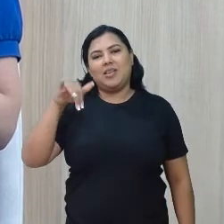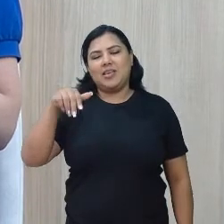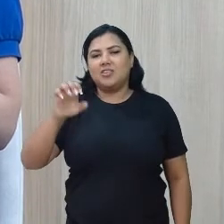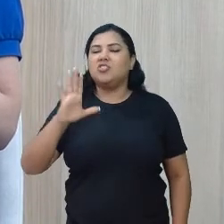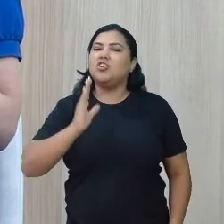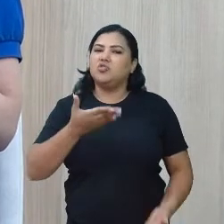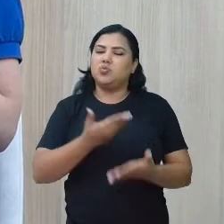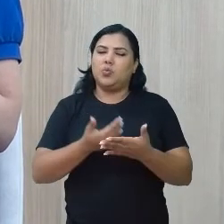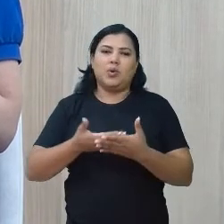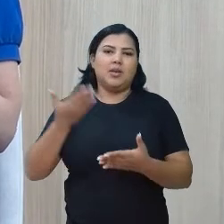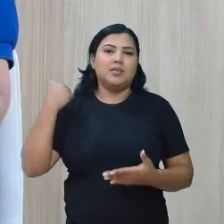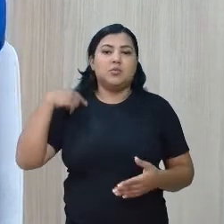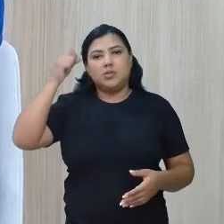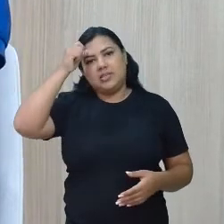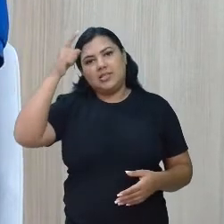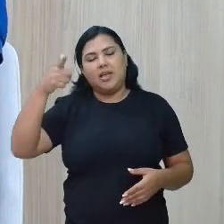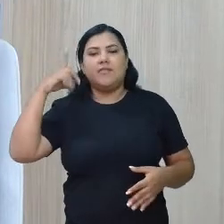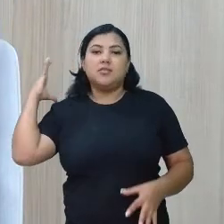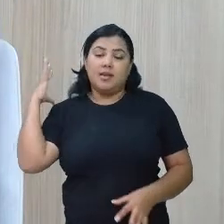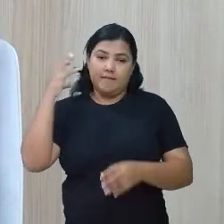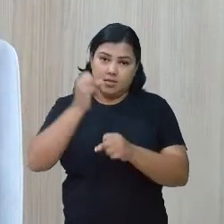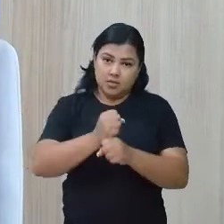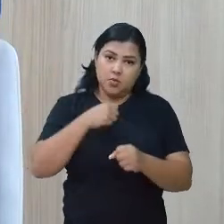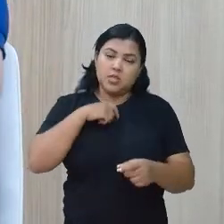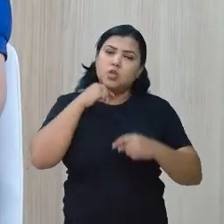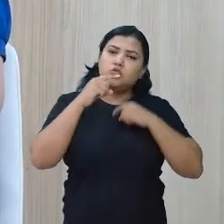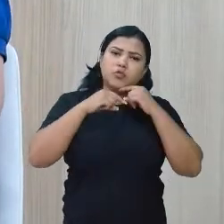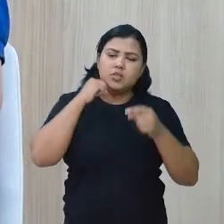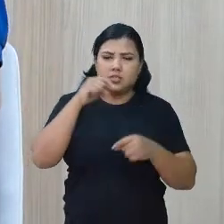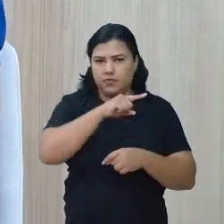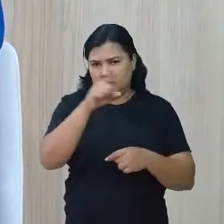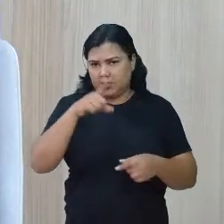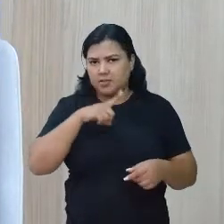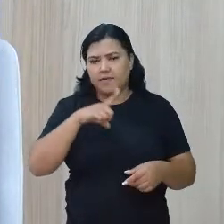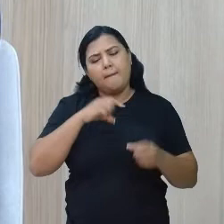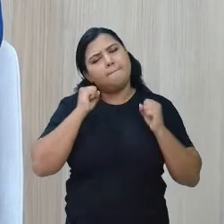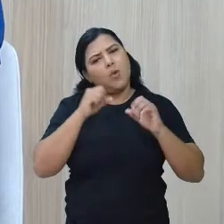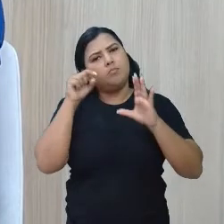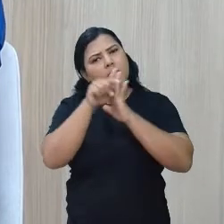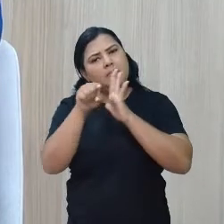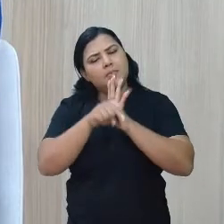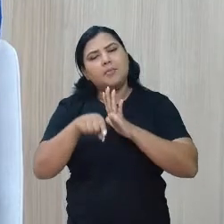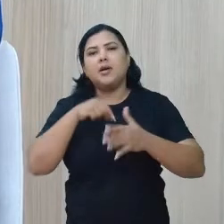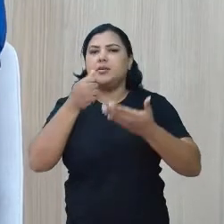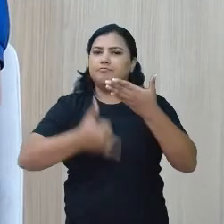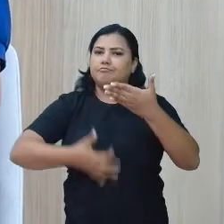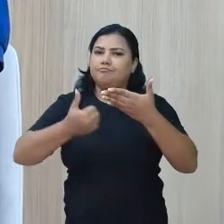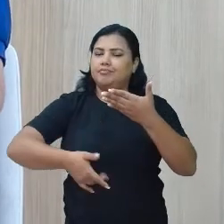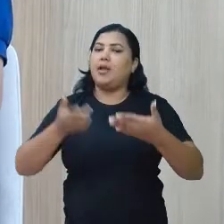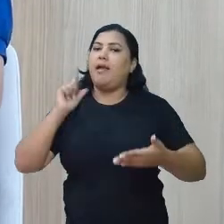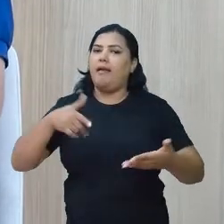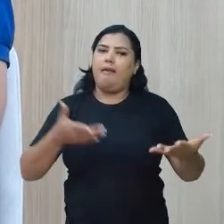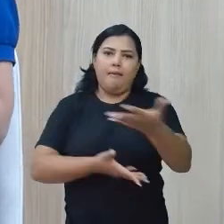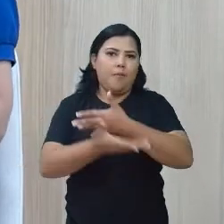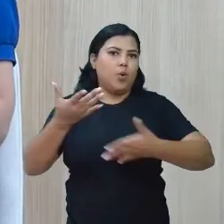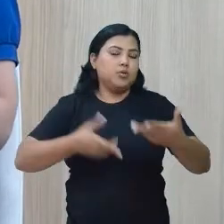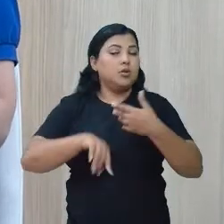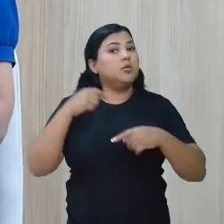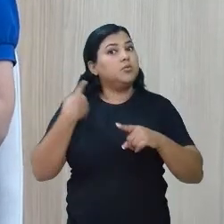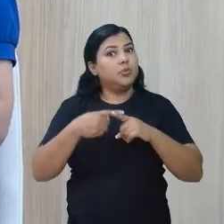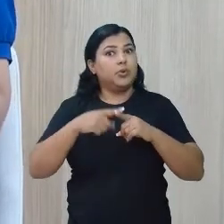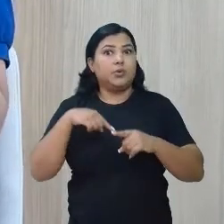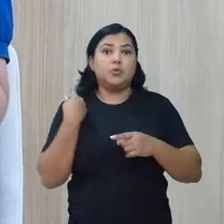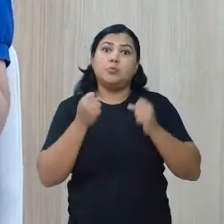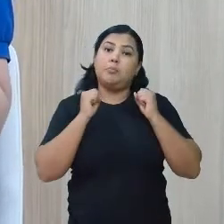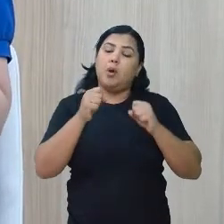também. A ideia da gente é fazer a revisão e tirar as dúvidas de vocês, tá, gente? Então, a interação no chat, ela é importante justamente por causa disso,